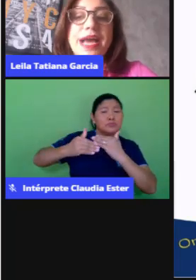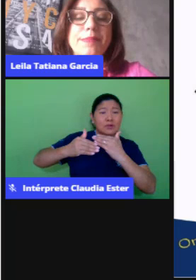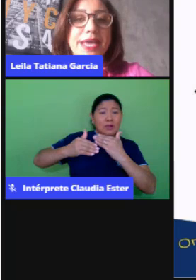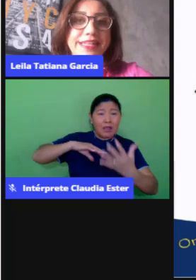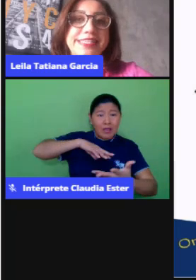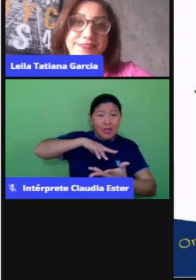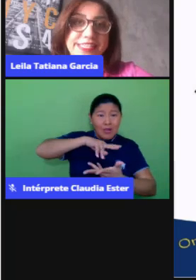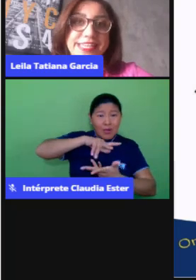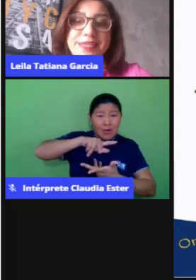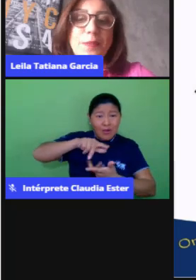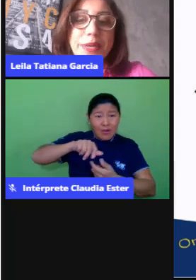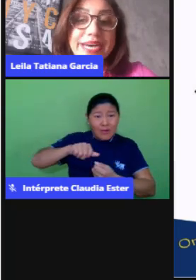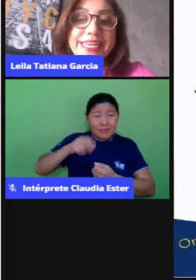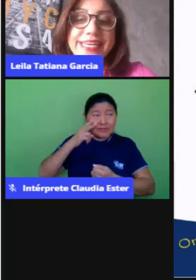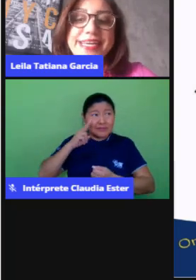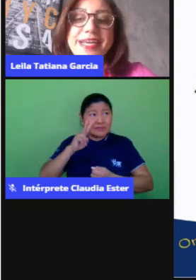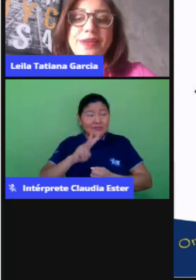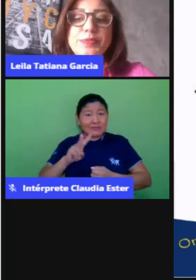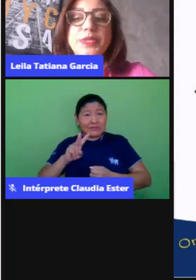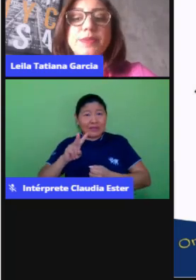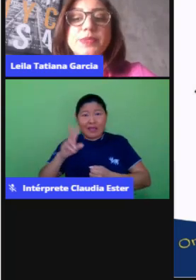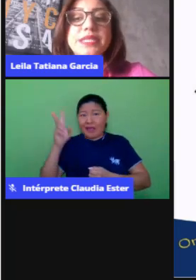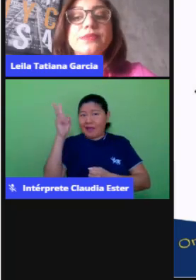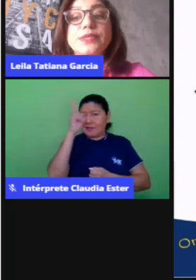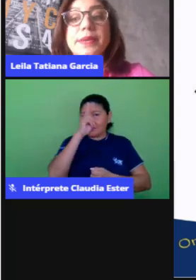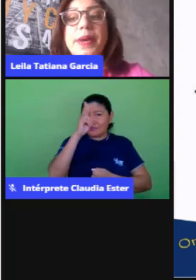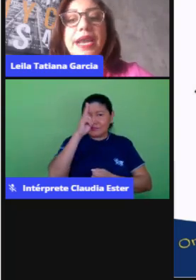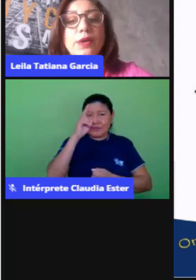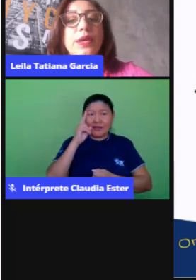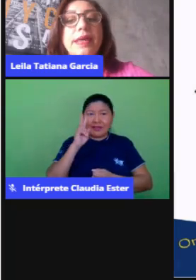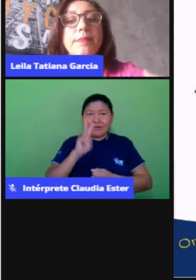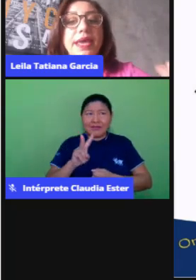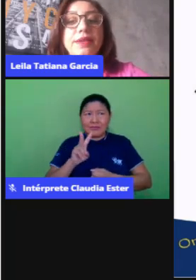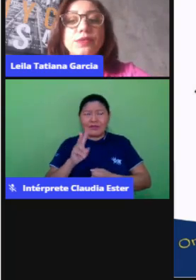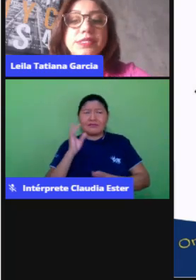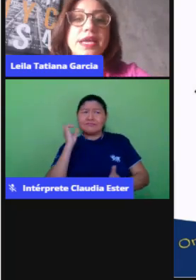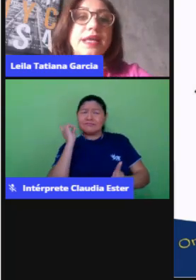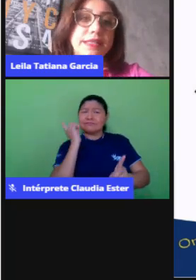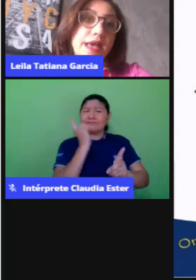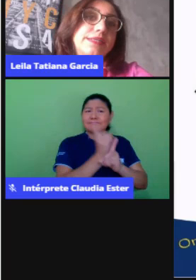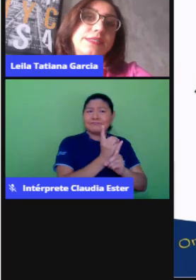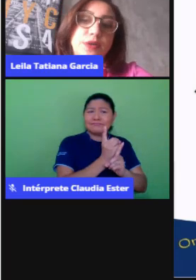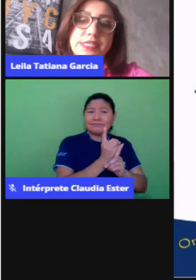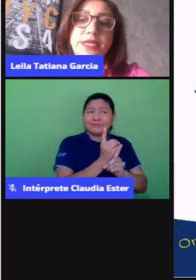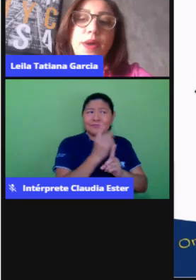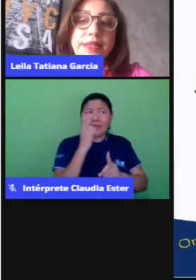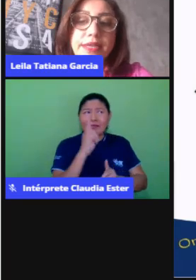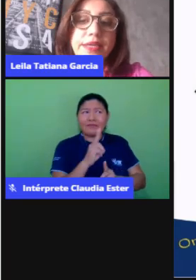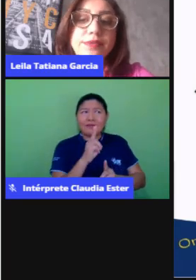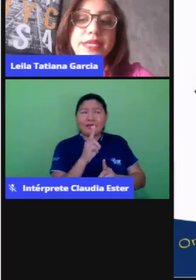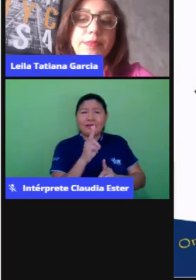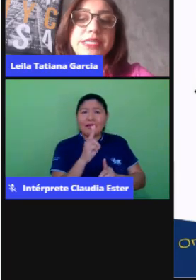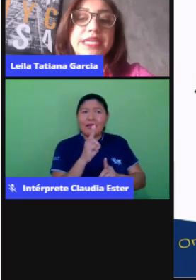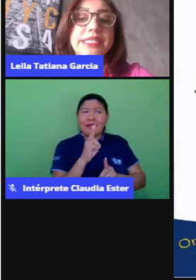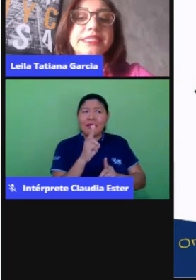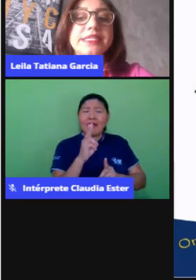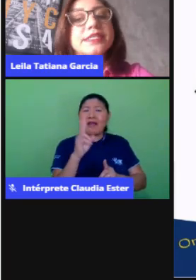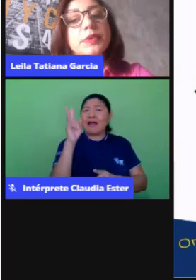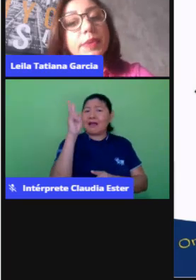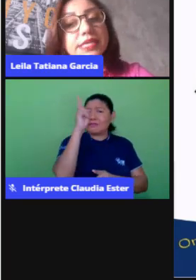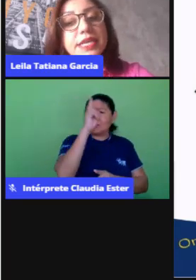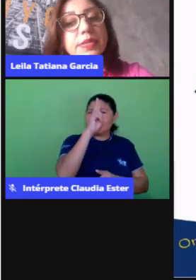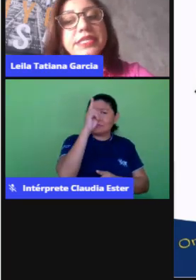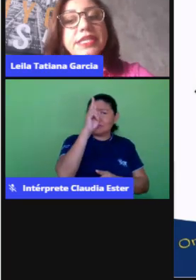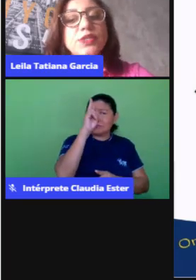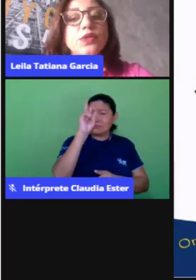da longa caminhada da civilização humana, nós podemos nos deparar com elementos das histórias em quadrinhos, né, presentes